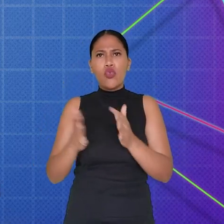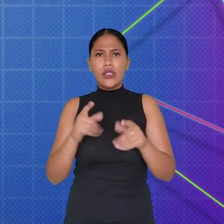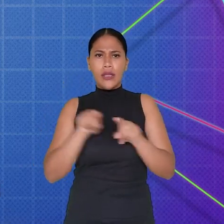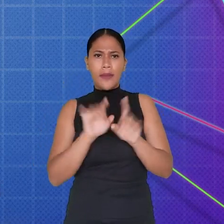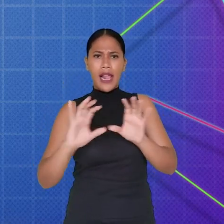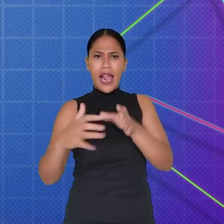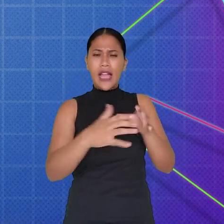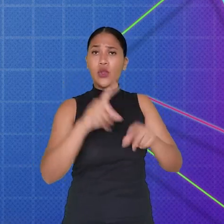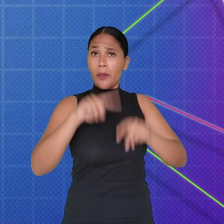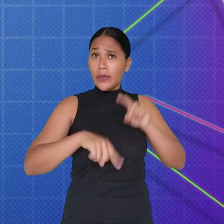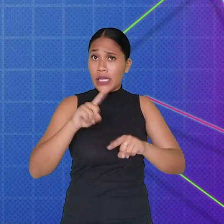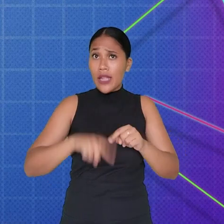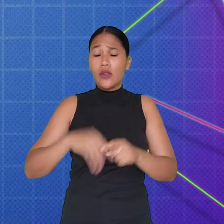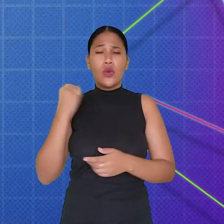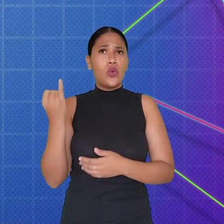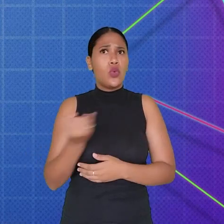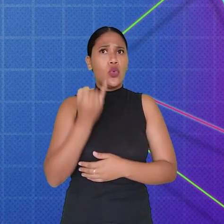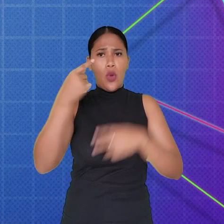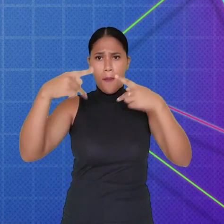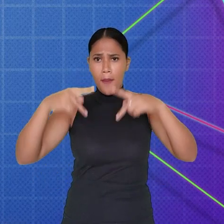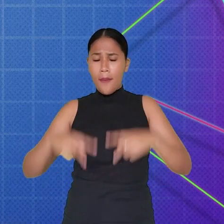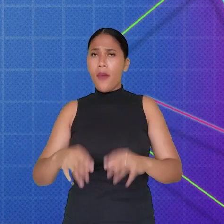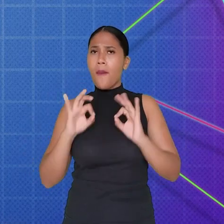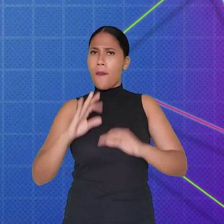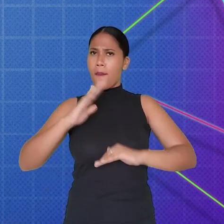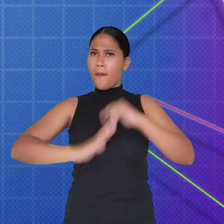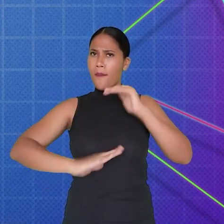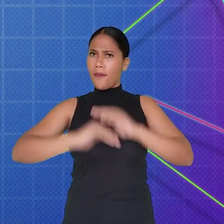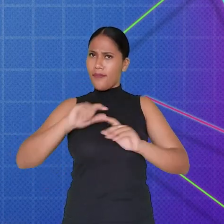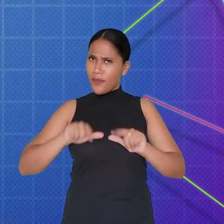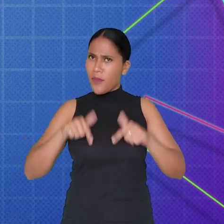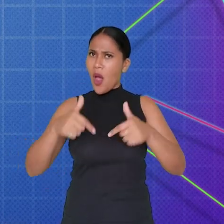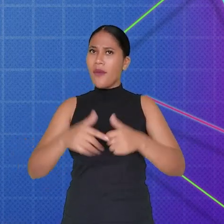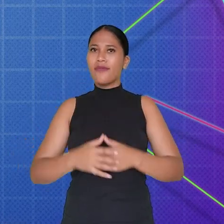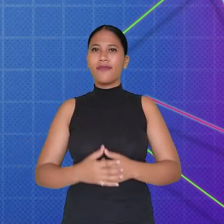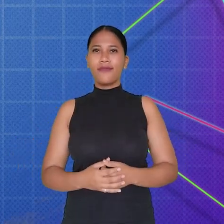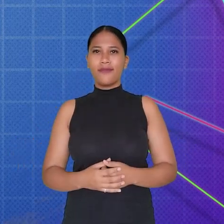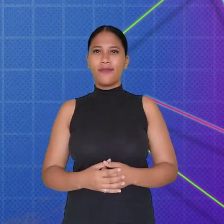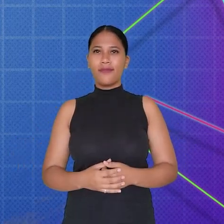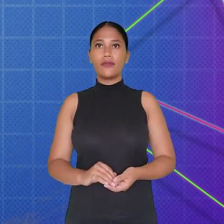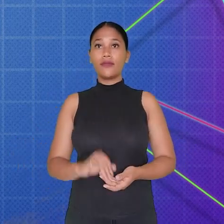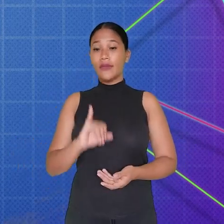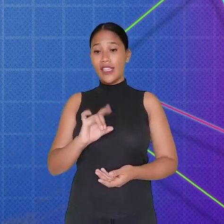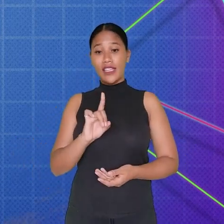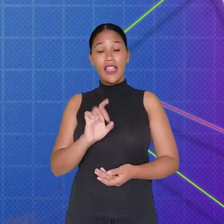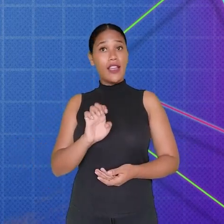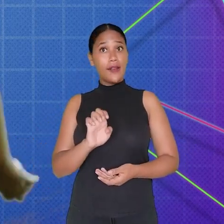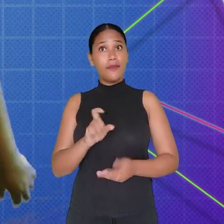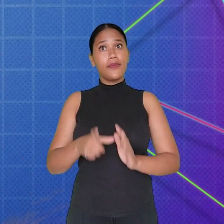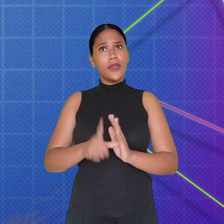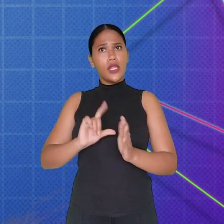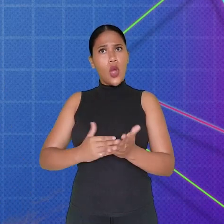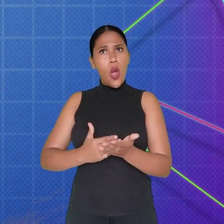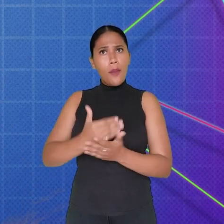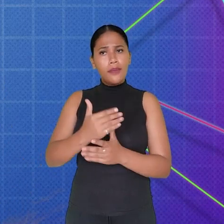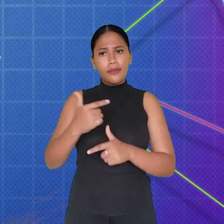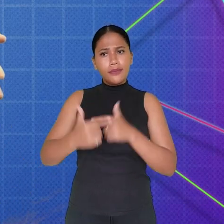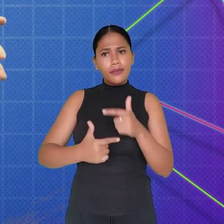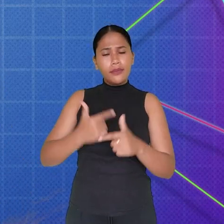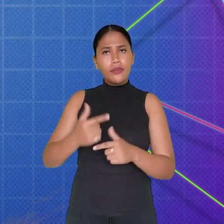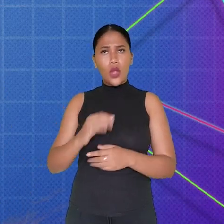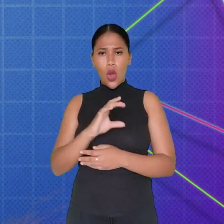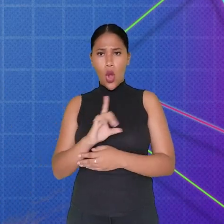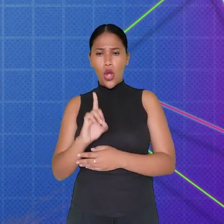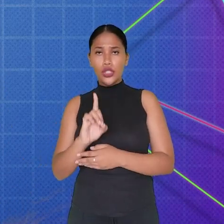classes e objetos, é fundamental para se tornar um programador proficiente em C#. IDE. Antes de começarmos a trabalhar